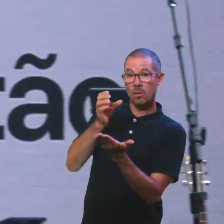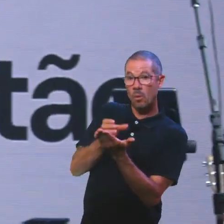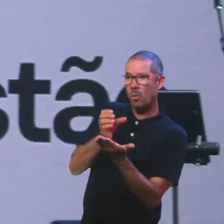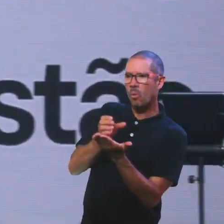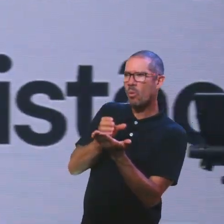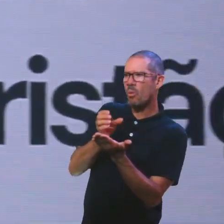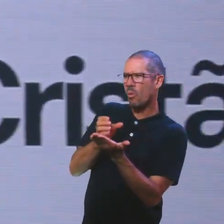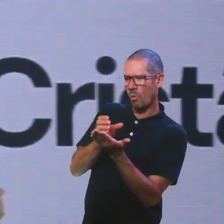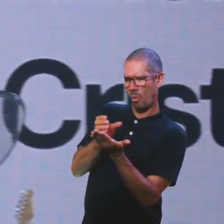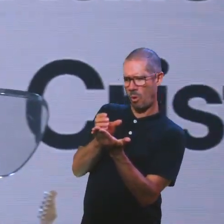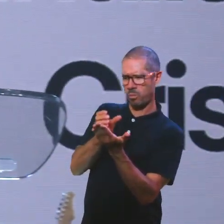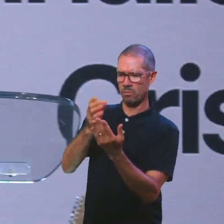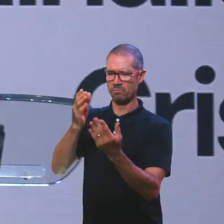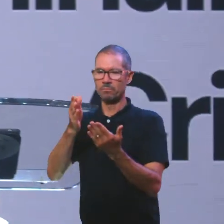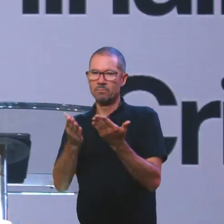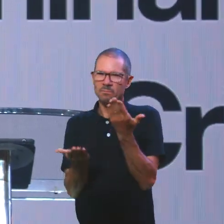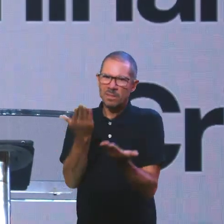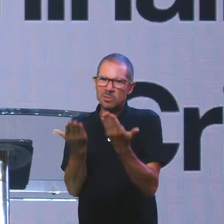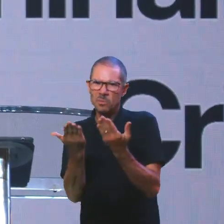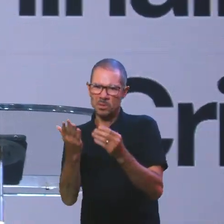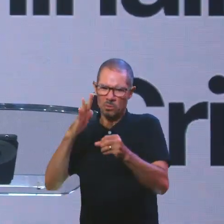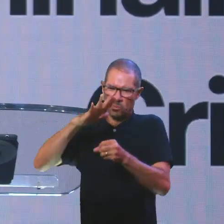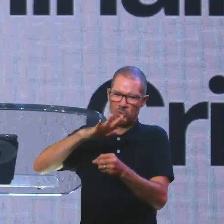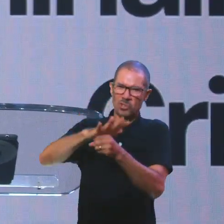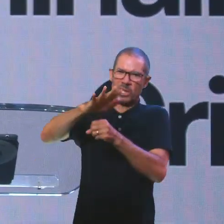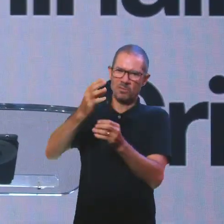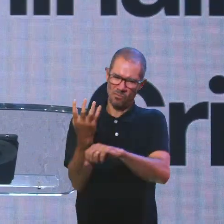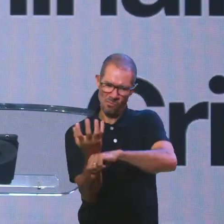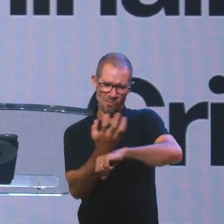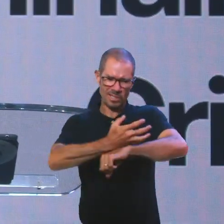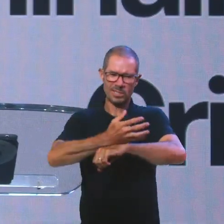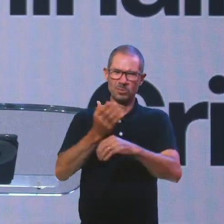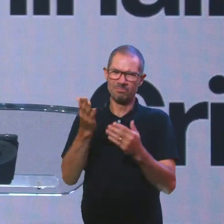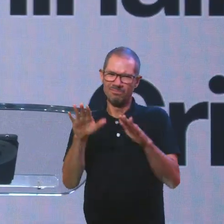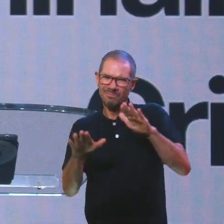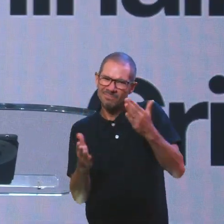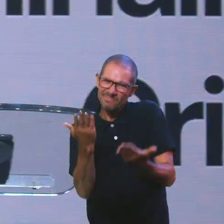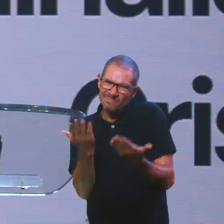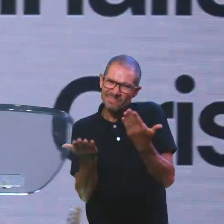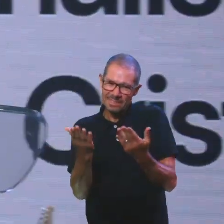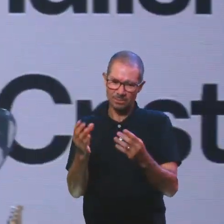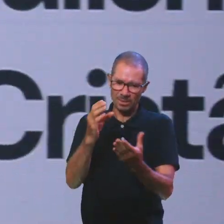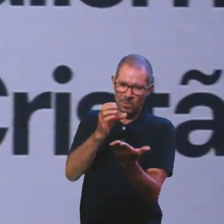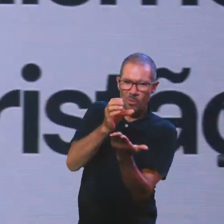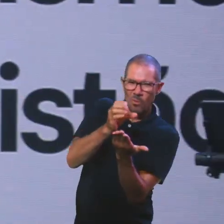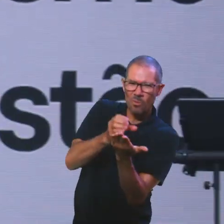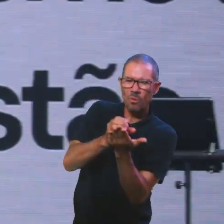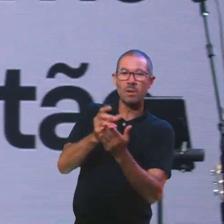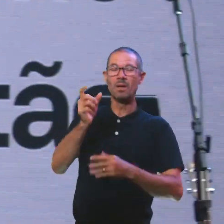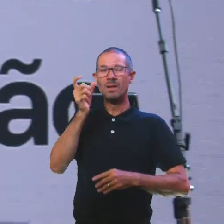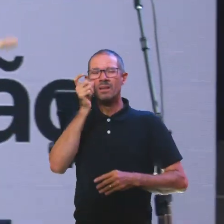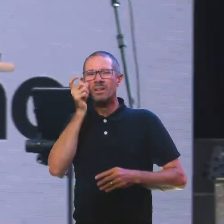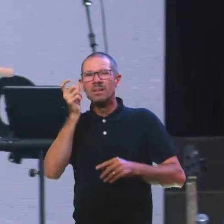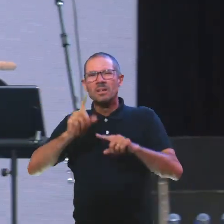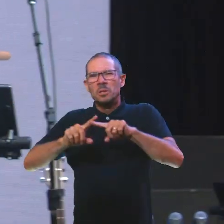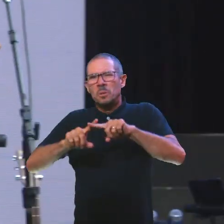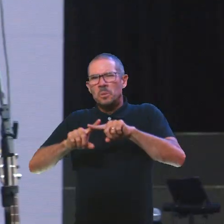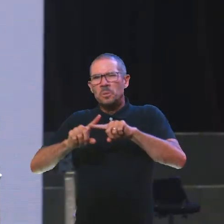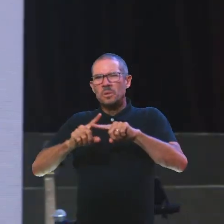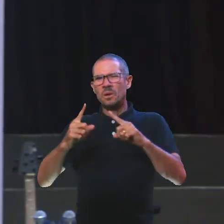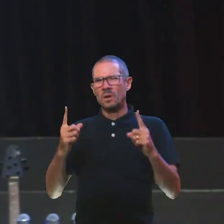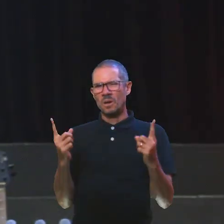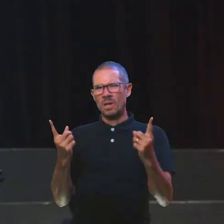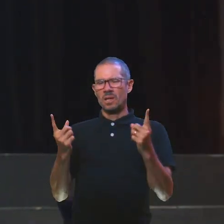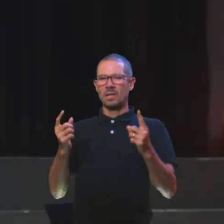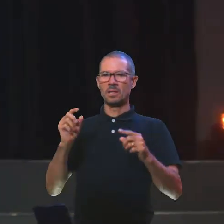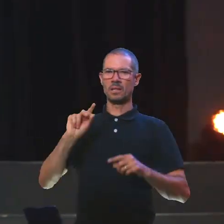situações da vida, entre o copo meio cheio ou meio vazio. Você consegue entender. Mas sabe, é interessante porque ele